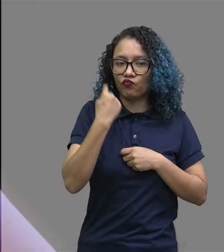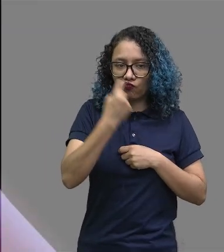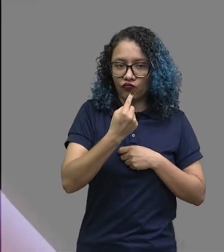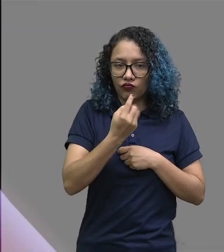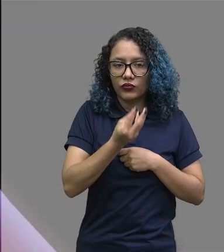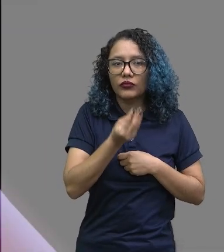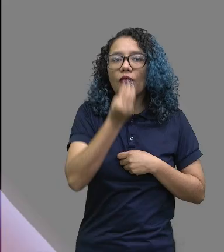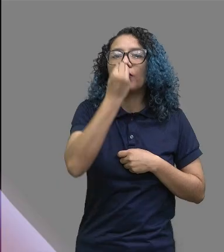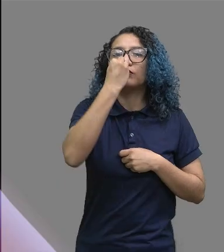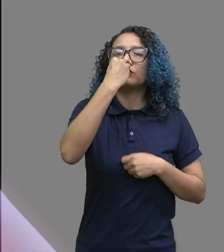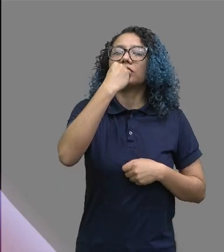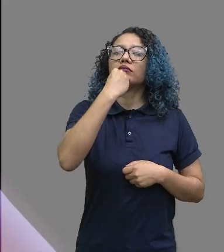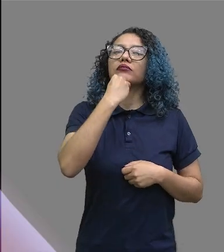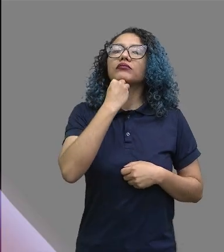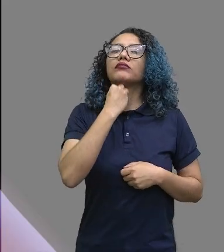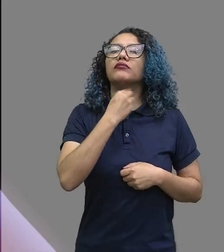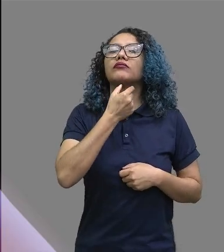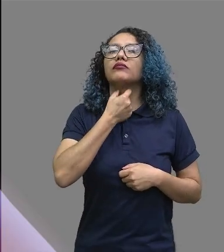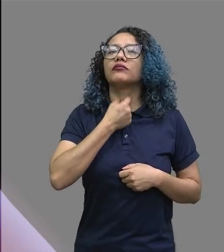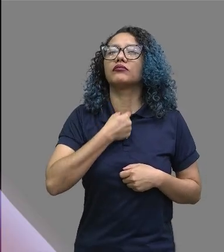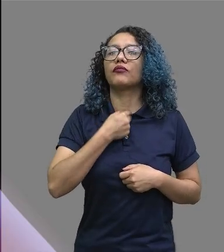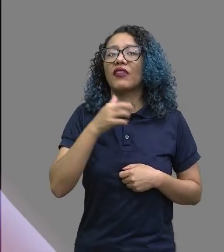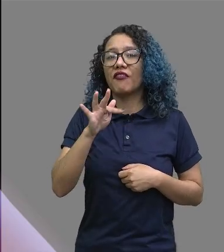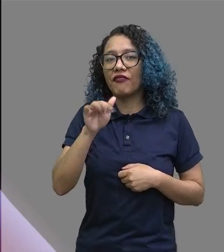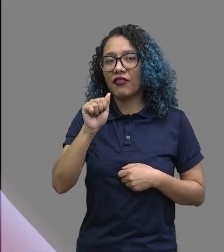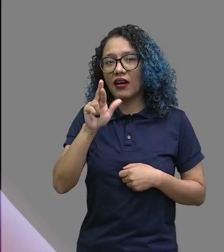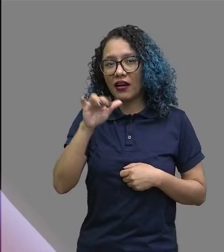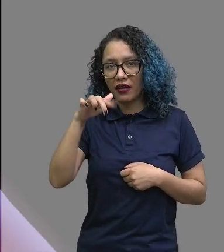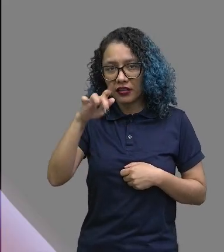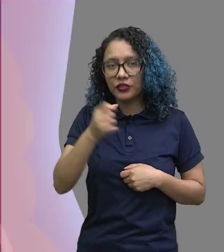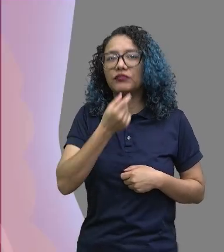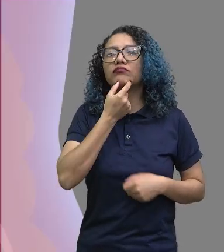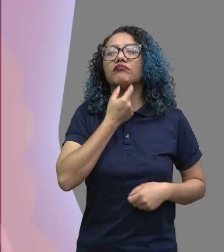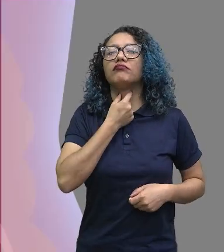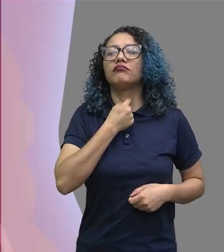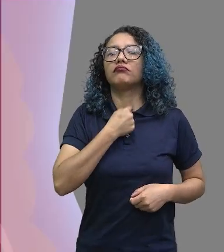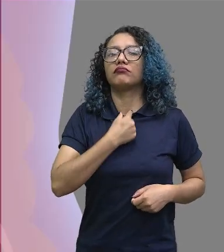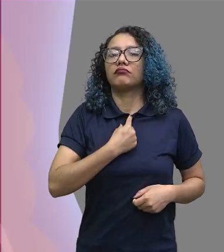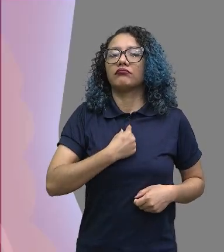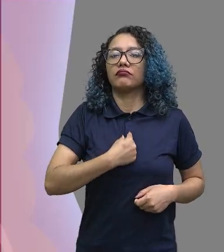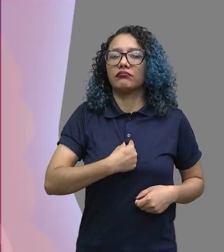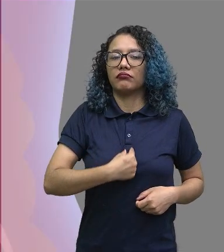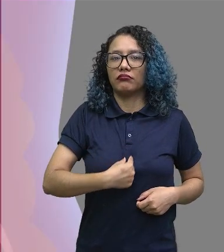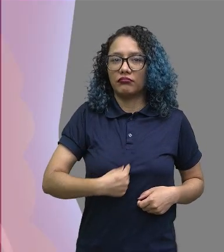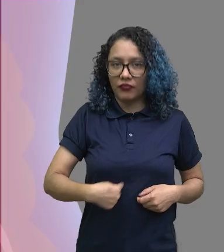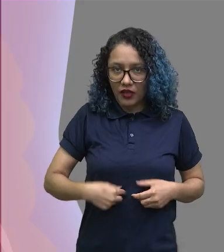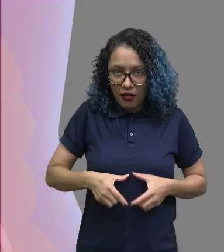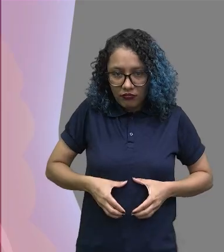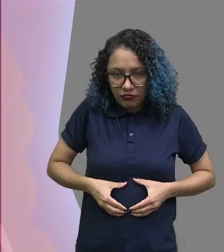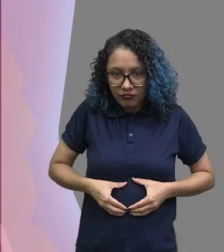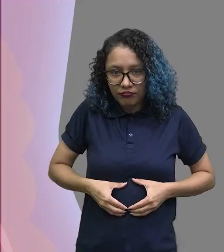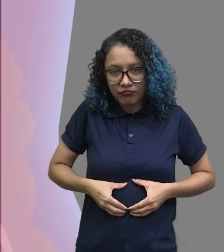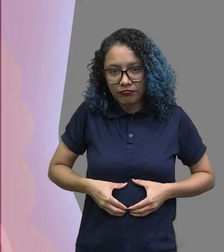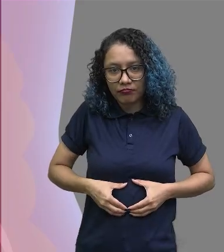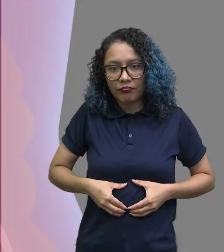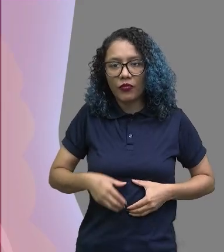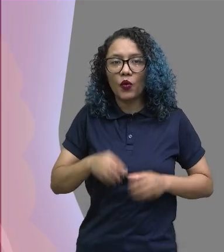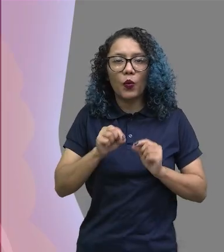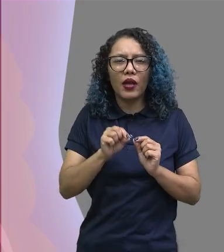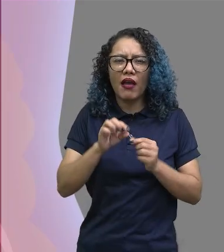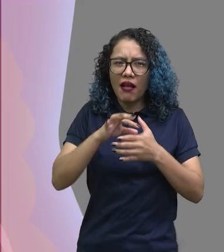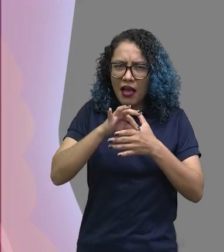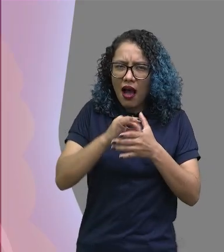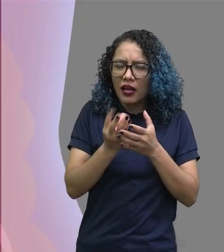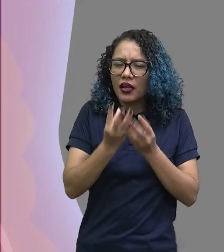o alimento passa pela faringe, segue para o esôfago e finalmente chega ao estômago, onde a carne de hambúrguer